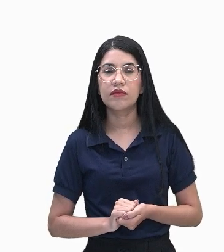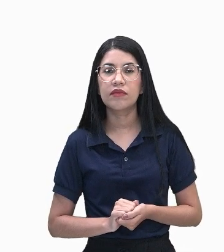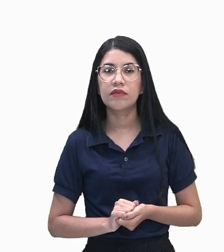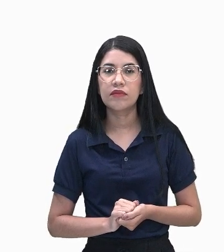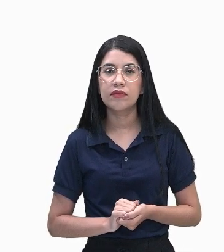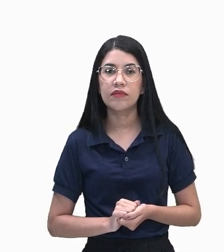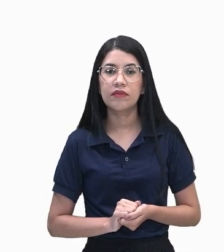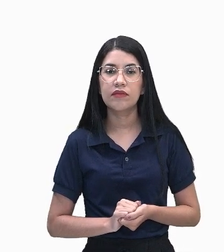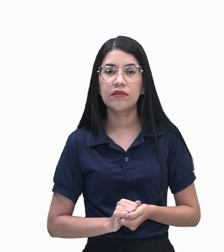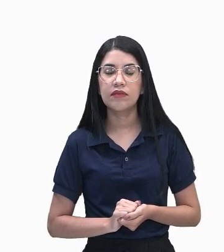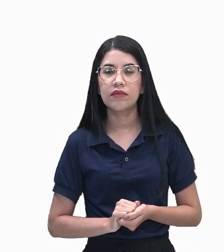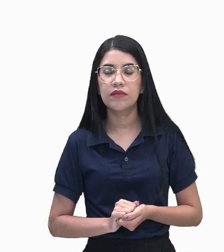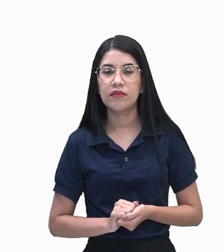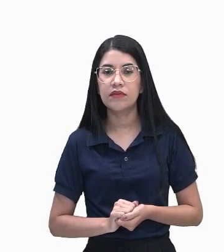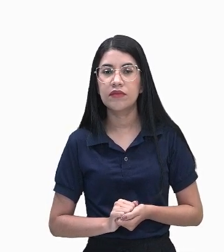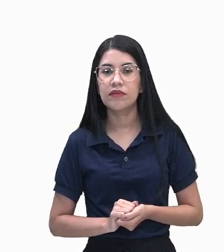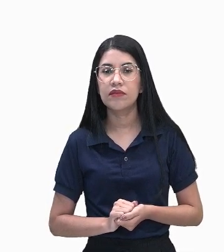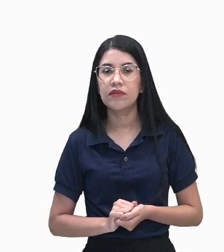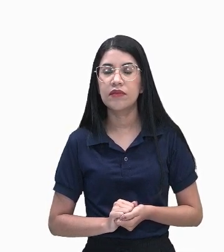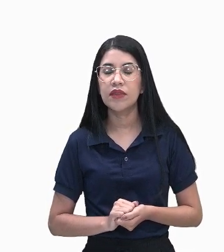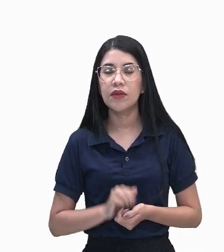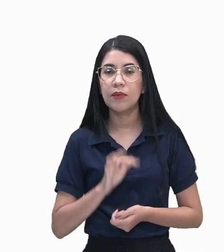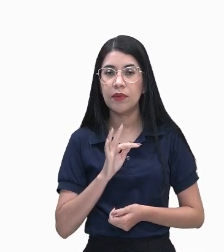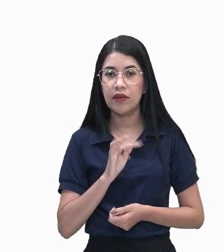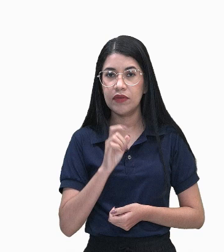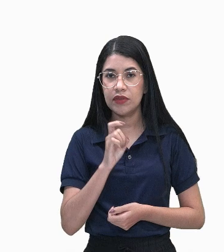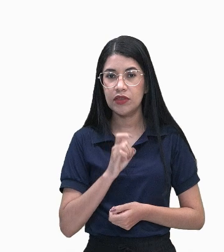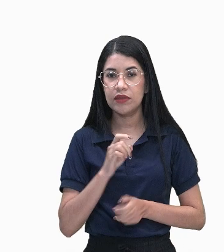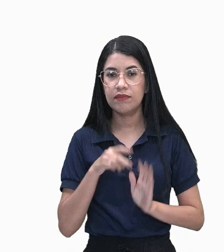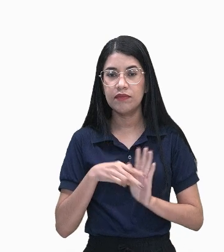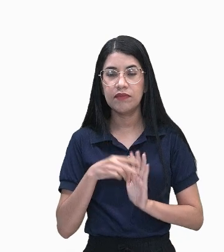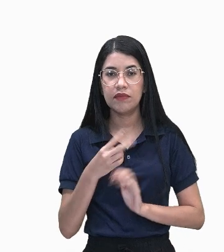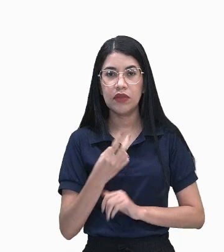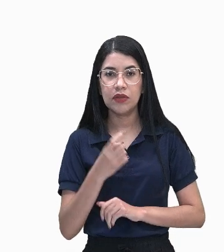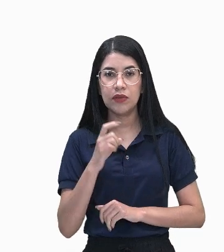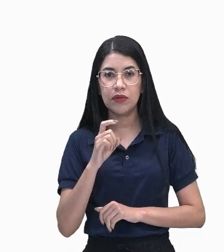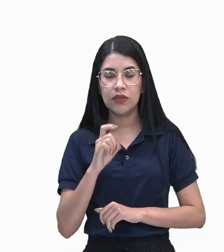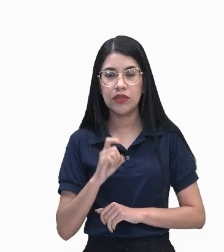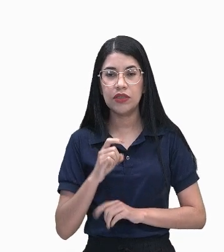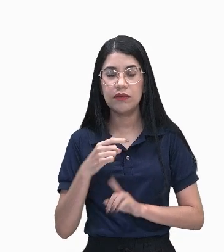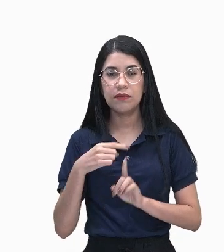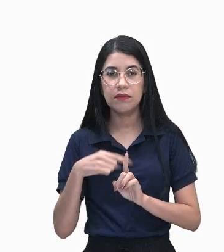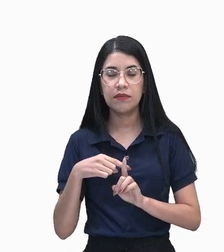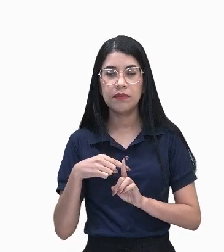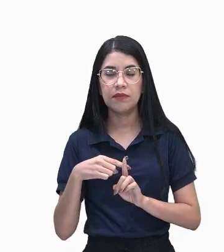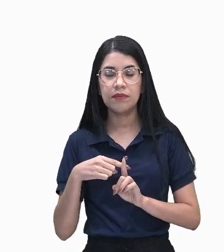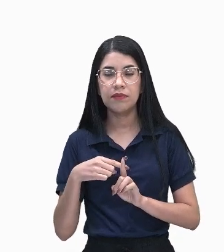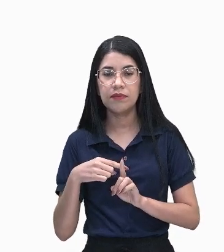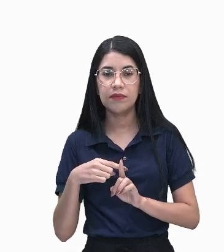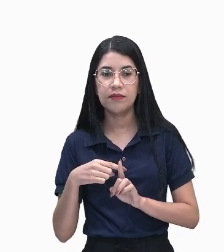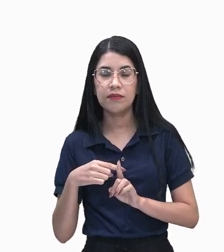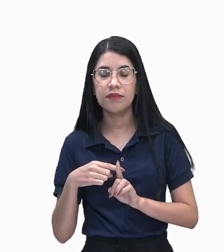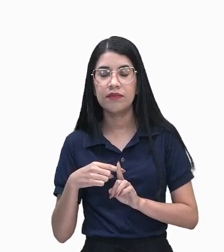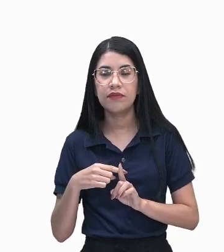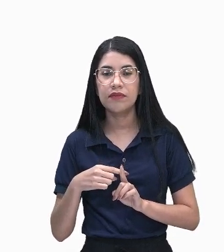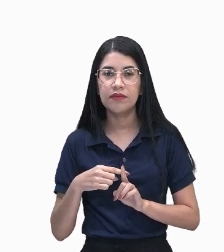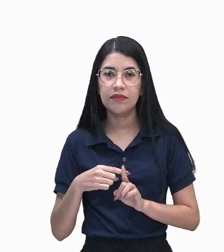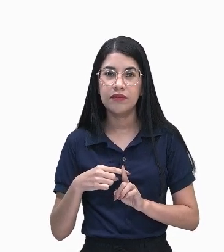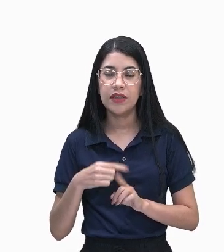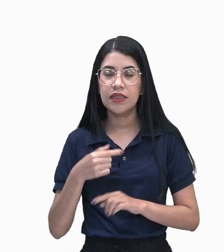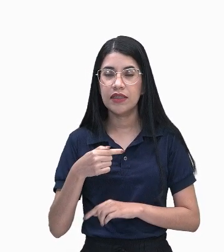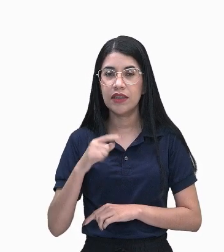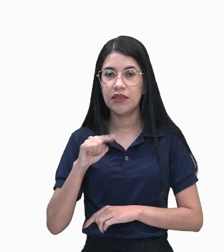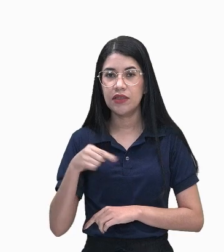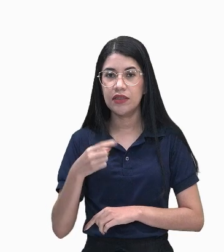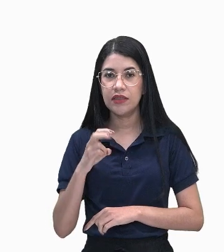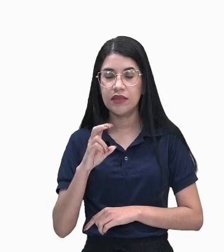isto, ficamos então com f de x igual a 2x, mais quanto é o preço inicial? R$